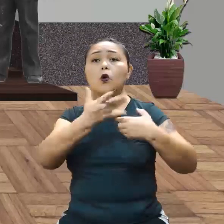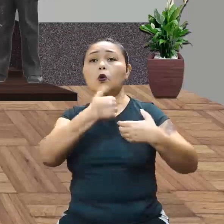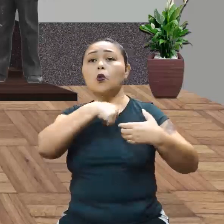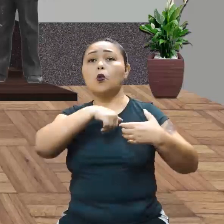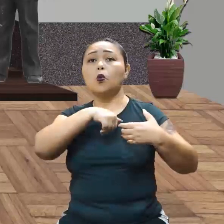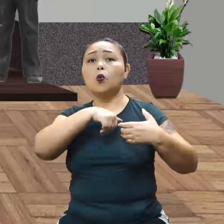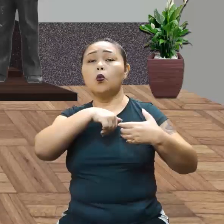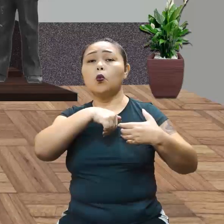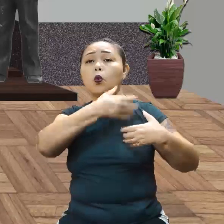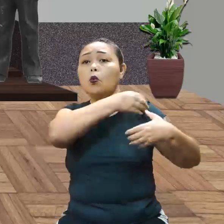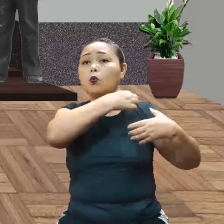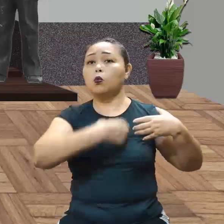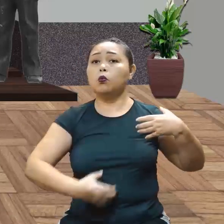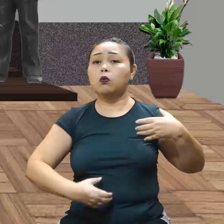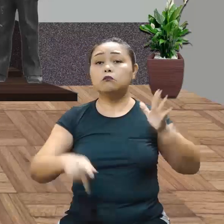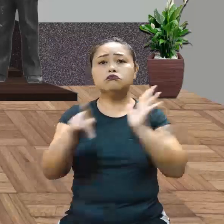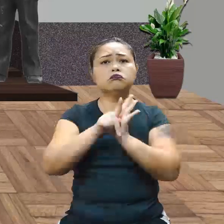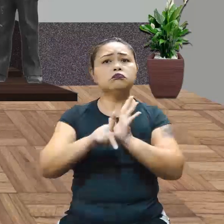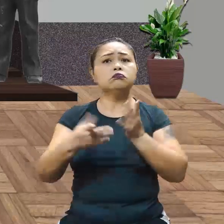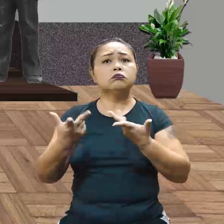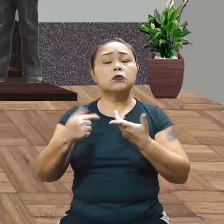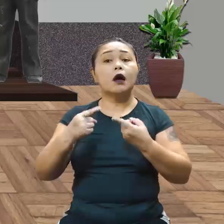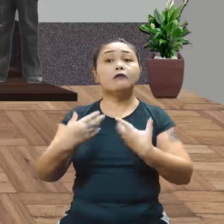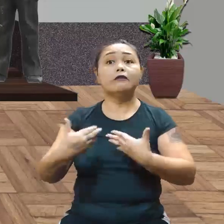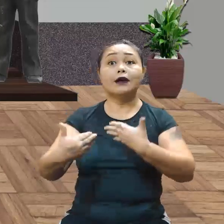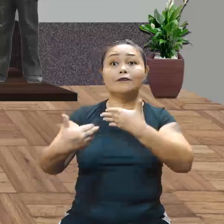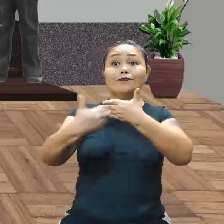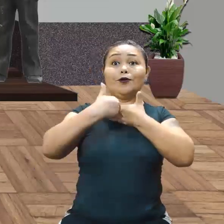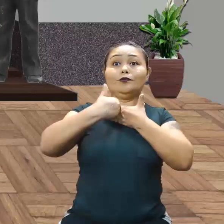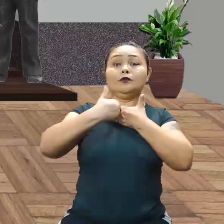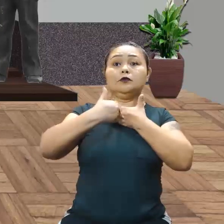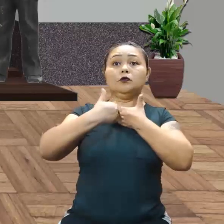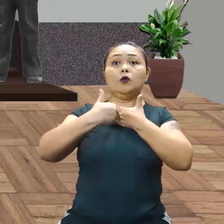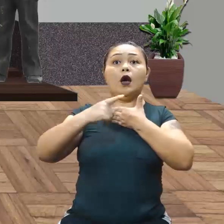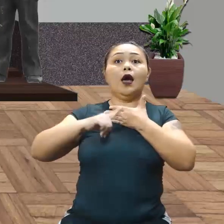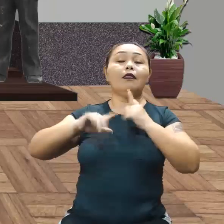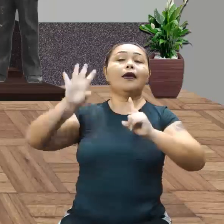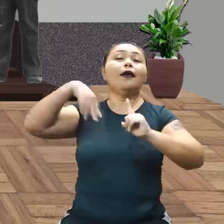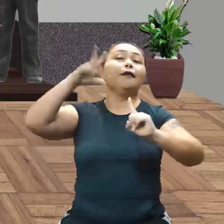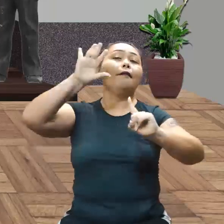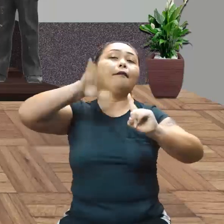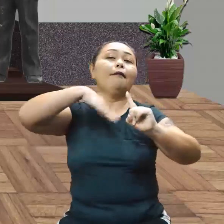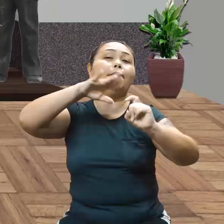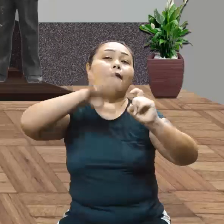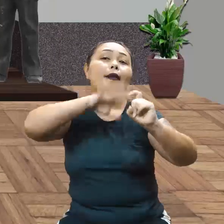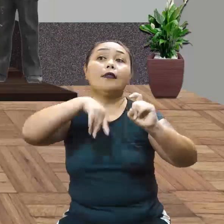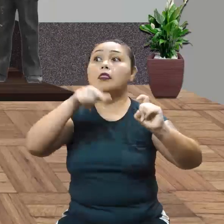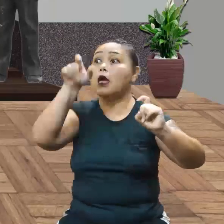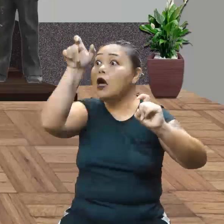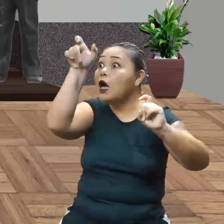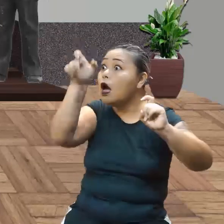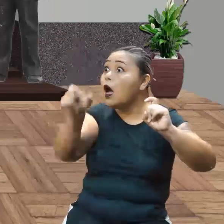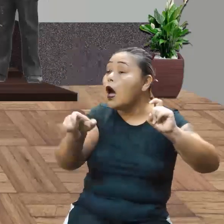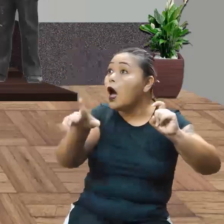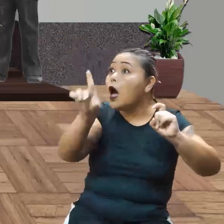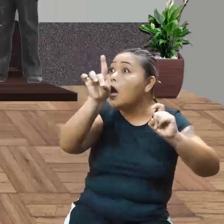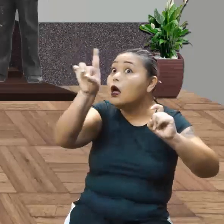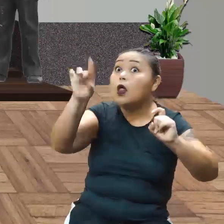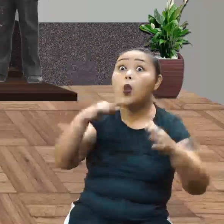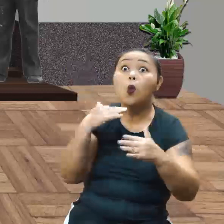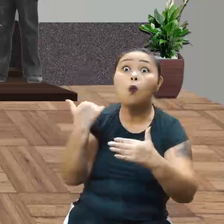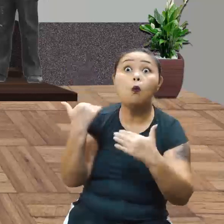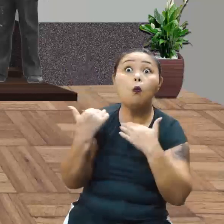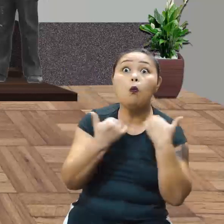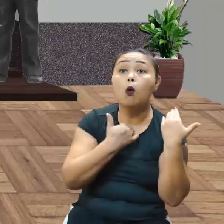coldre do armamento dele e vai proteger. Aí entra aquele mito. Quem é esse homem, esse Deus que não